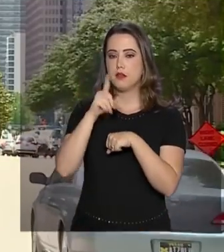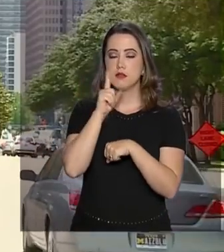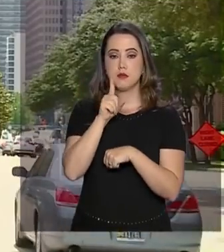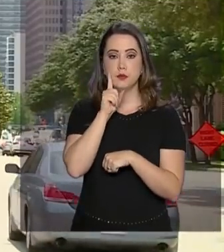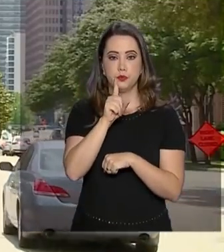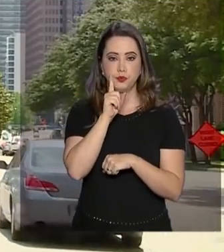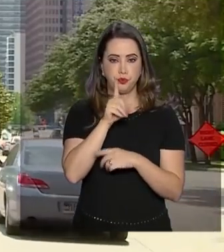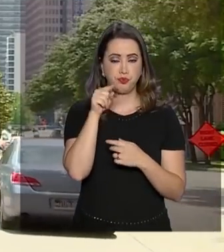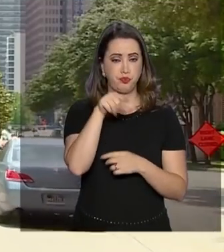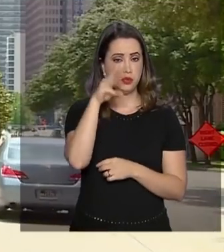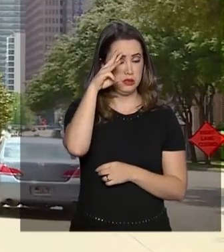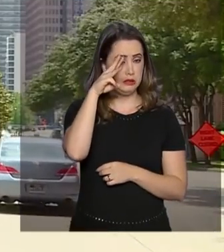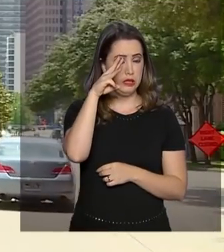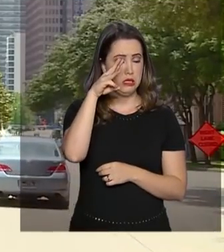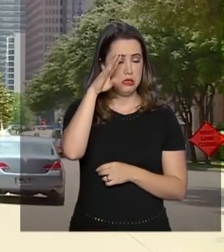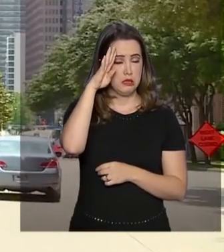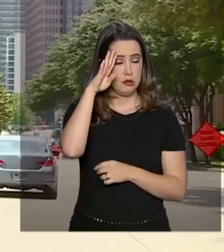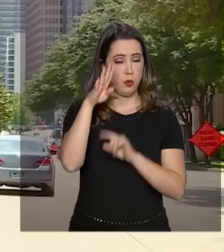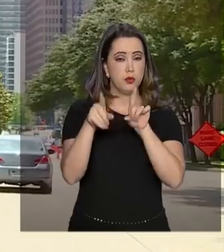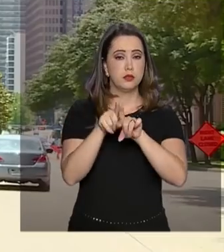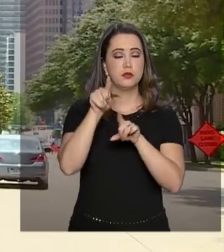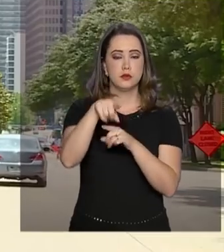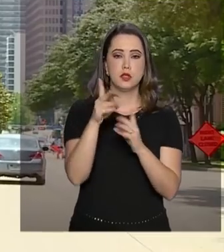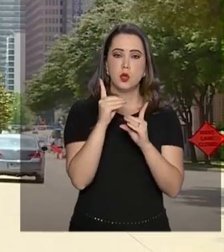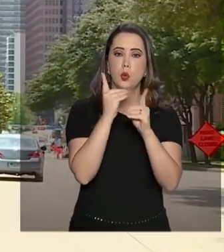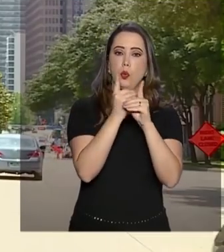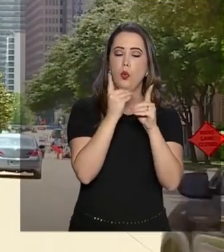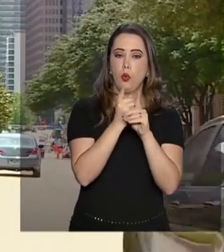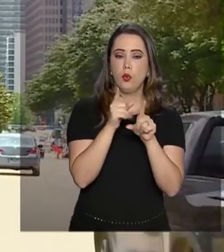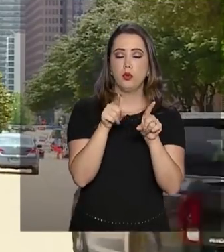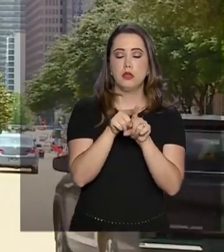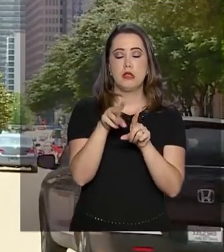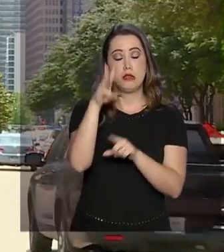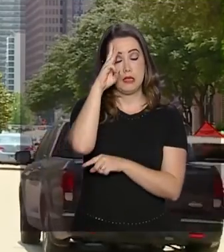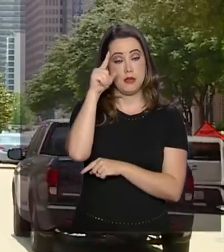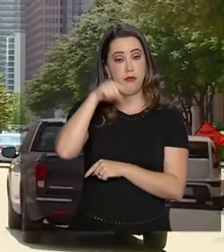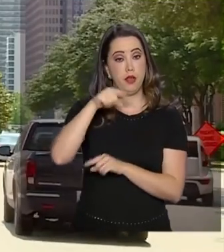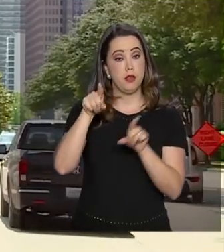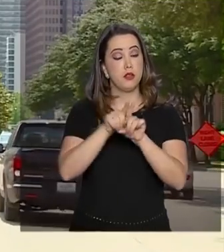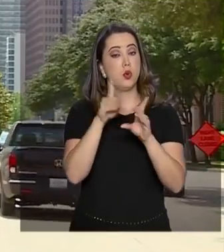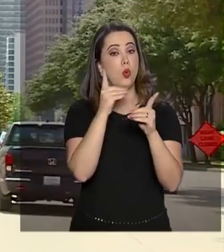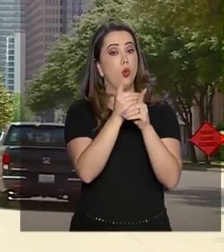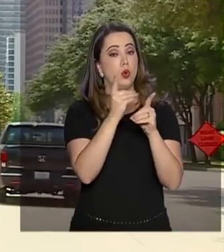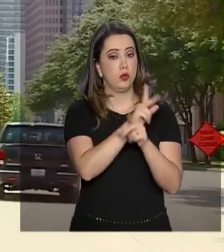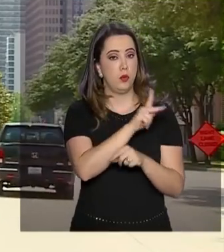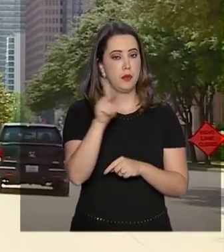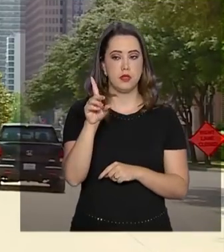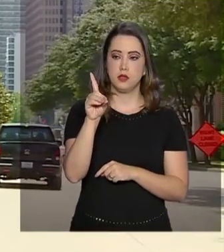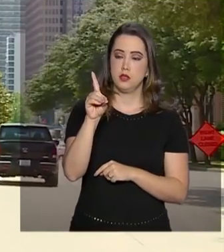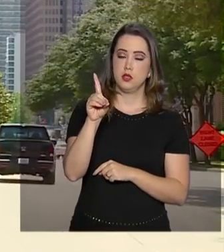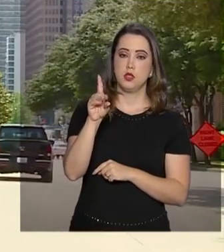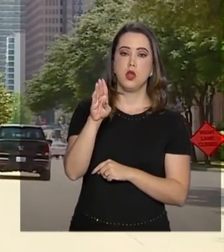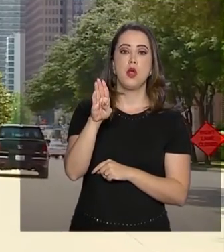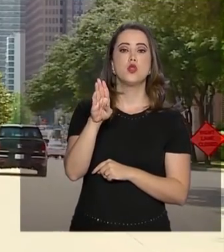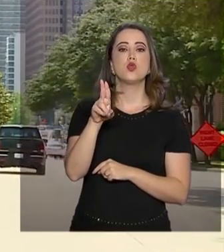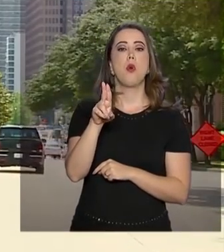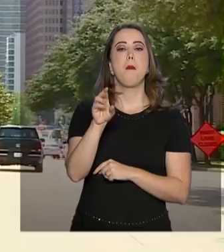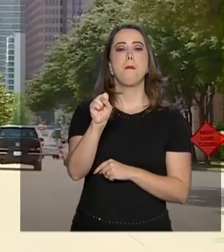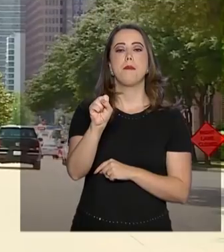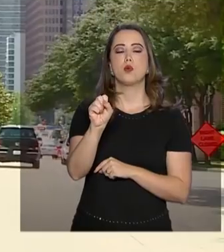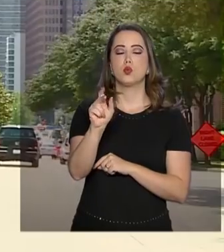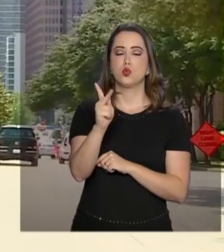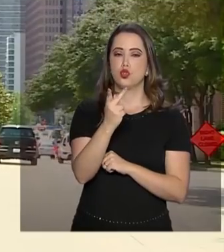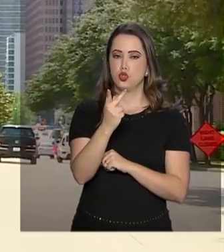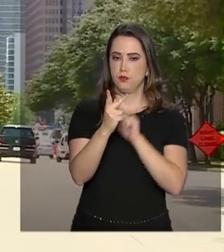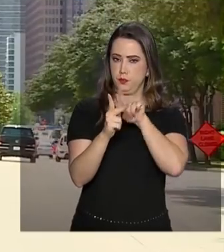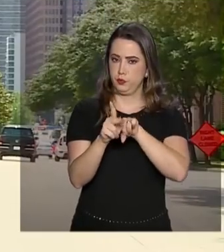dos estados unidos george w bush há também a previsão de um encontro do presidente bolsonaro com o